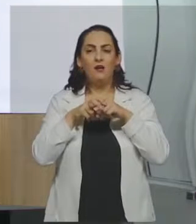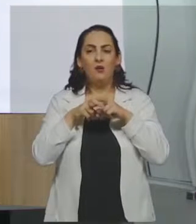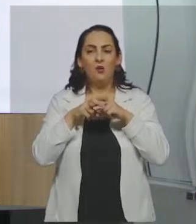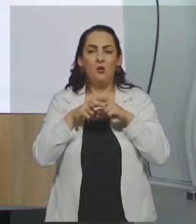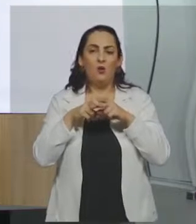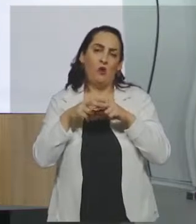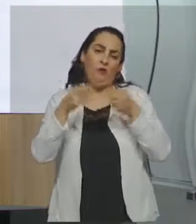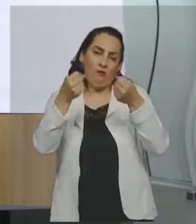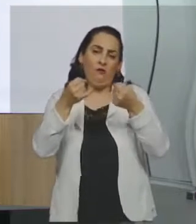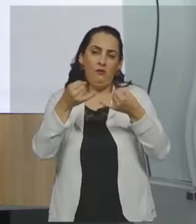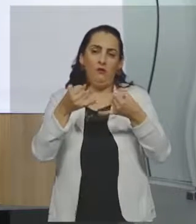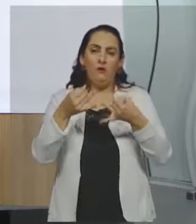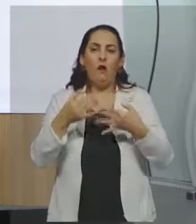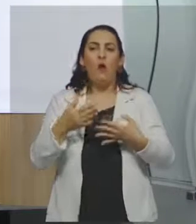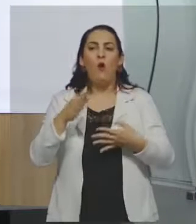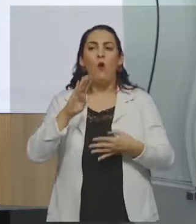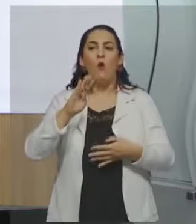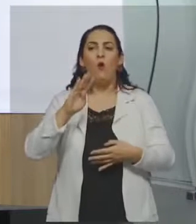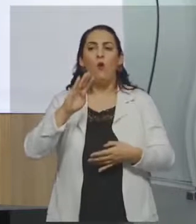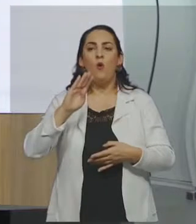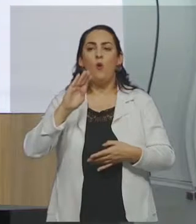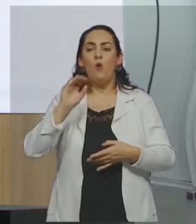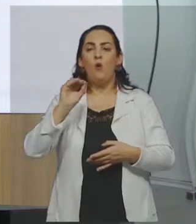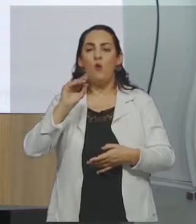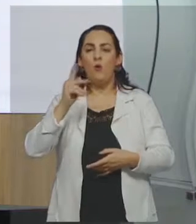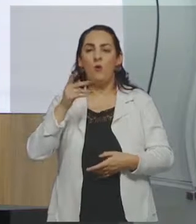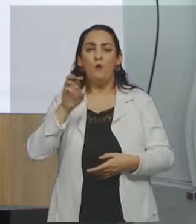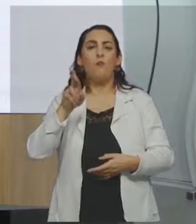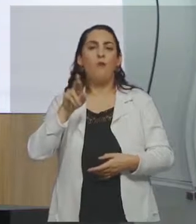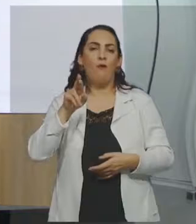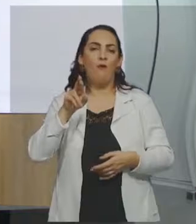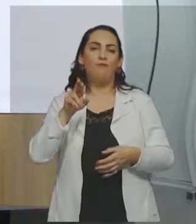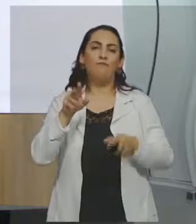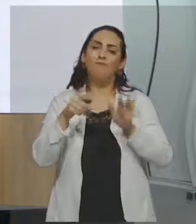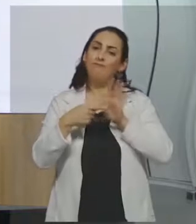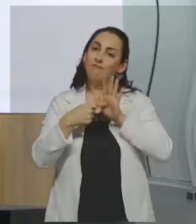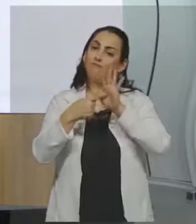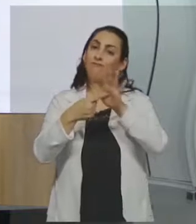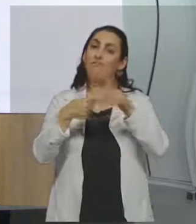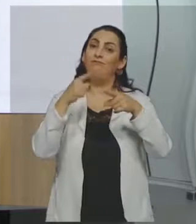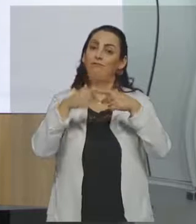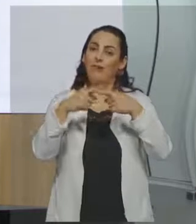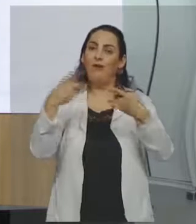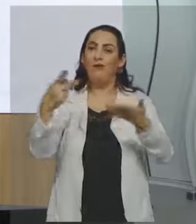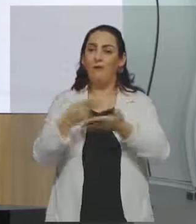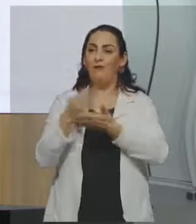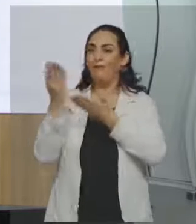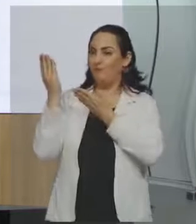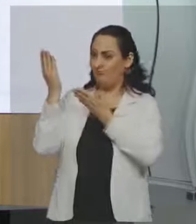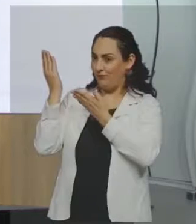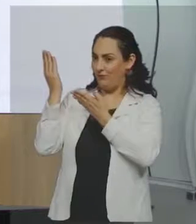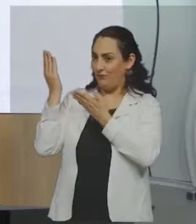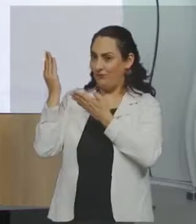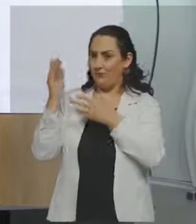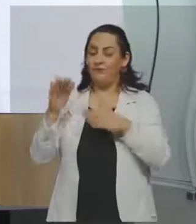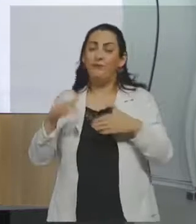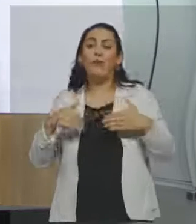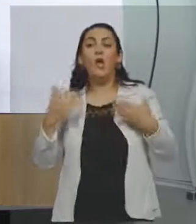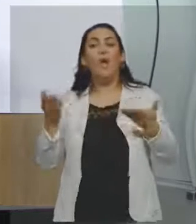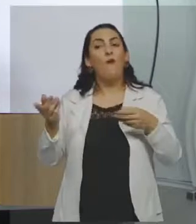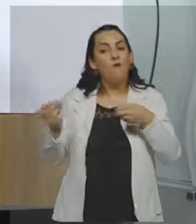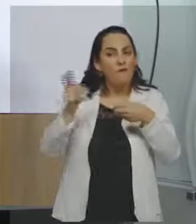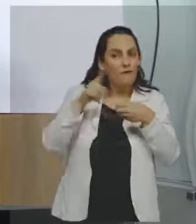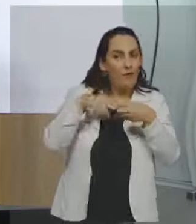essa explicação de Bohr é que justifica então esses fenômenos, ok? Vamos voltar naquele exercício, então, que eu deixei para